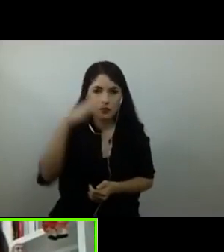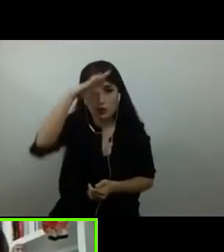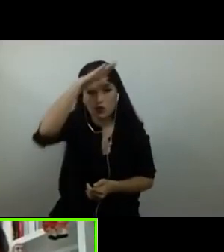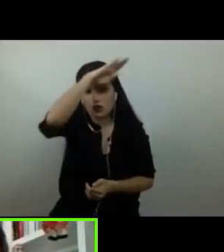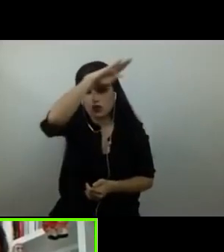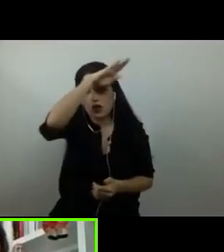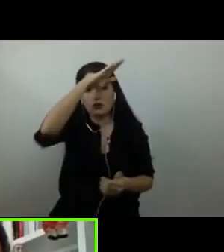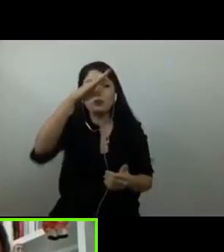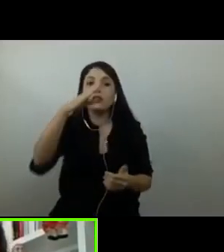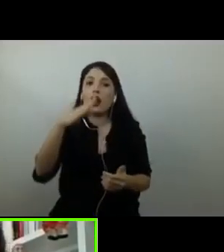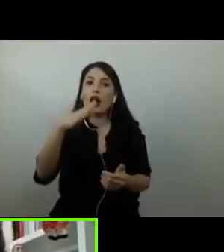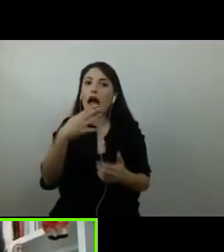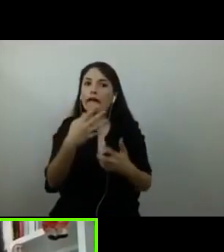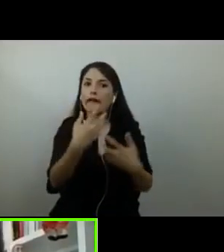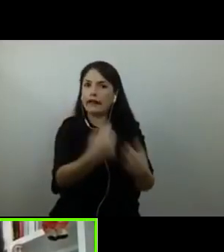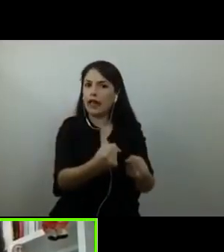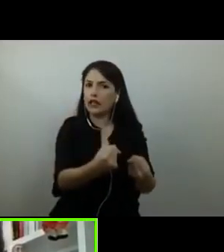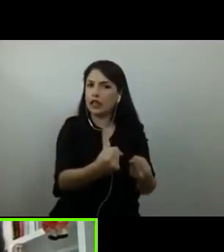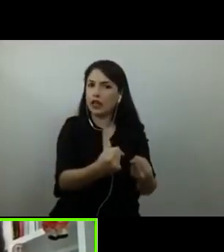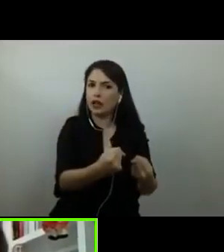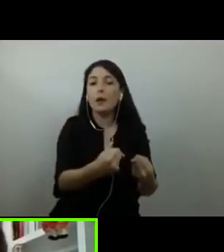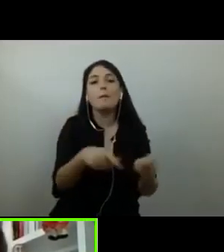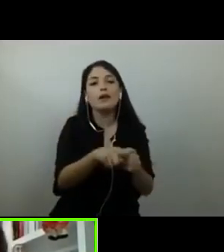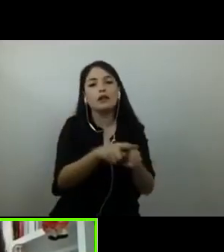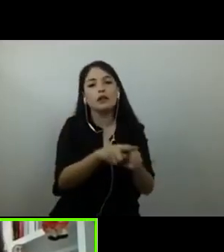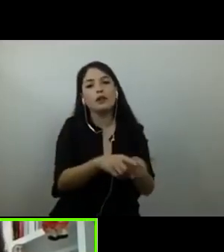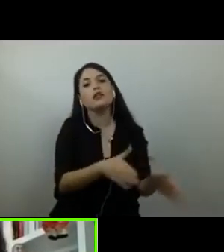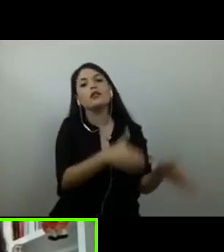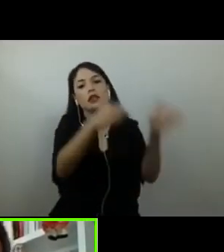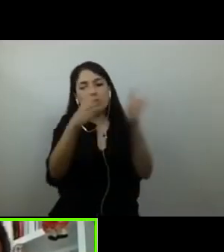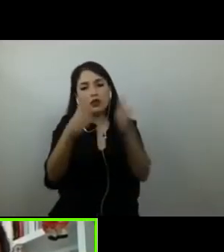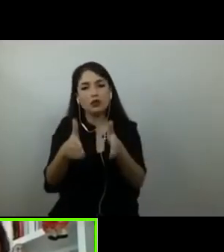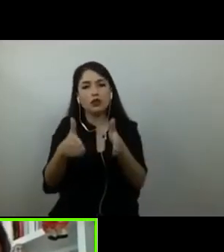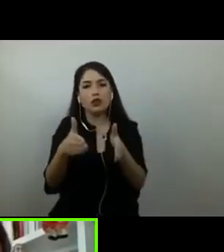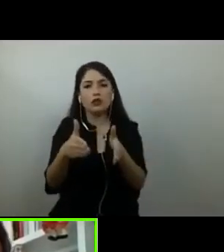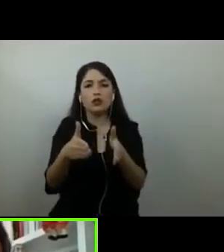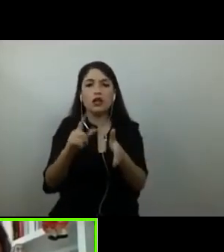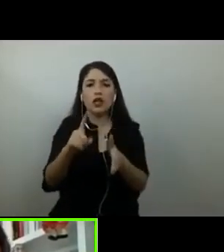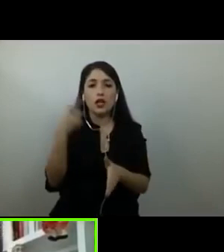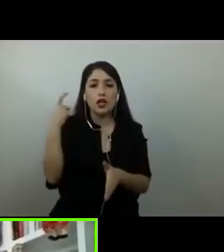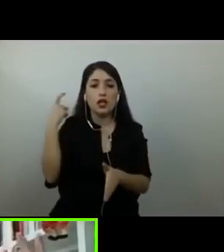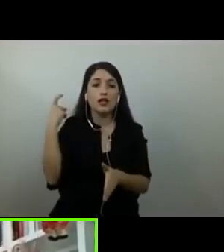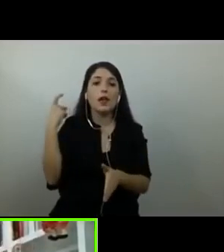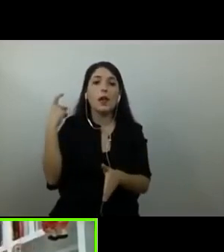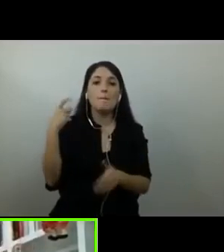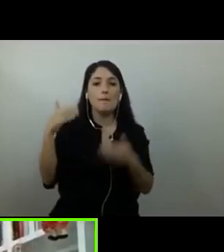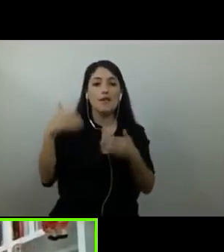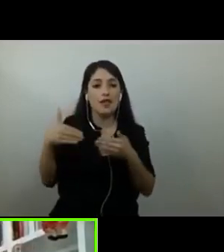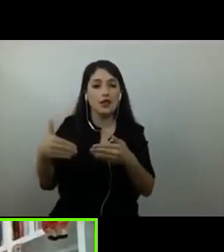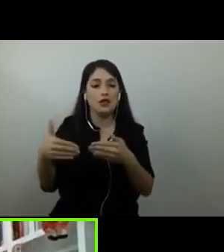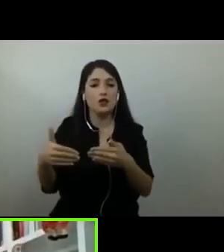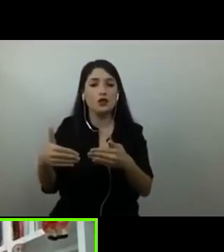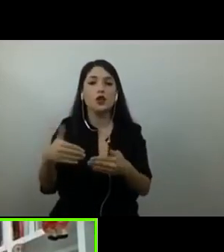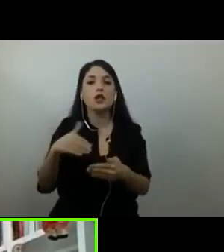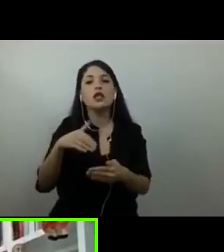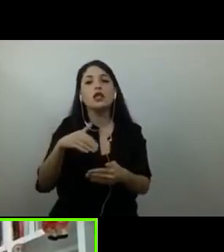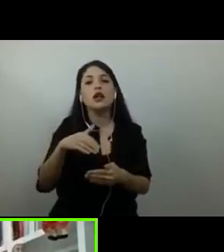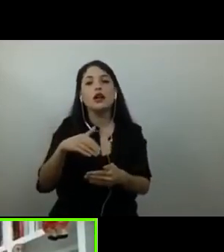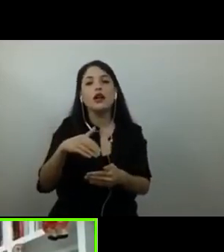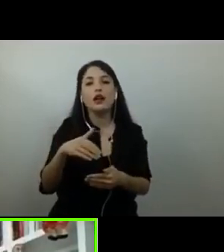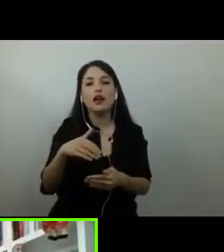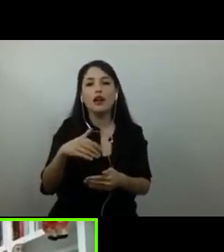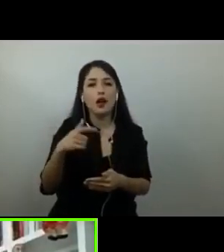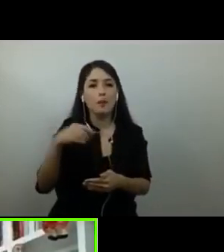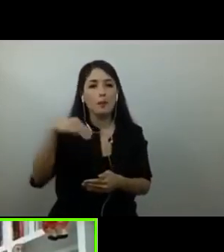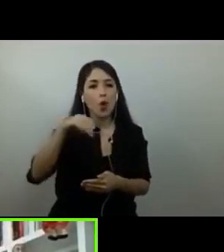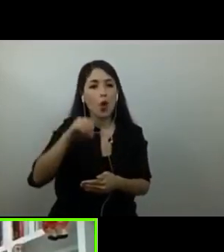Jair Bolsonaro, mas também vejo, do outro lado, como face da mesma moeda, digital do ex-ministro Sérgio Moro, que agora está tuitando, querendo posar de democrata,